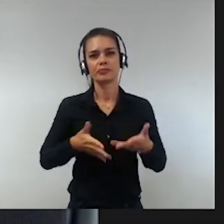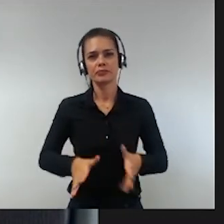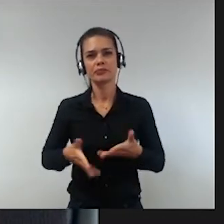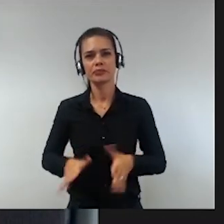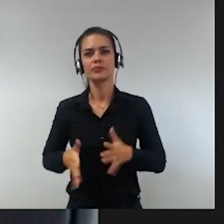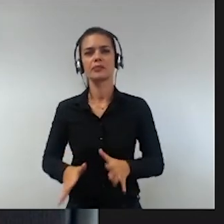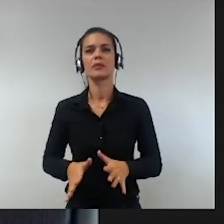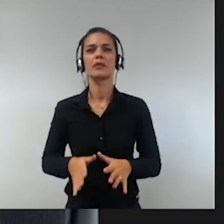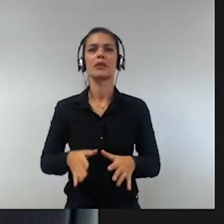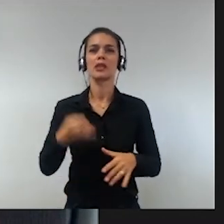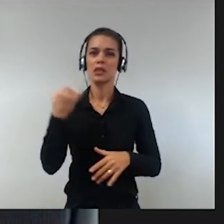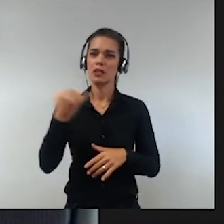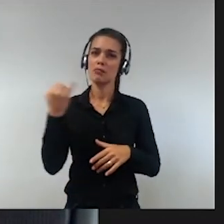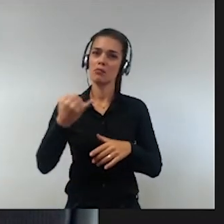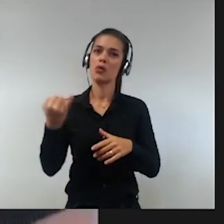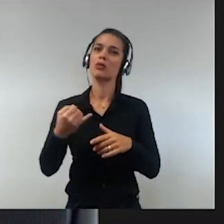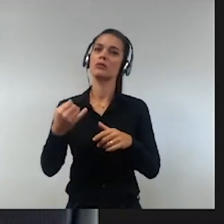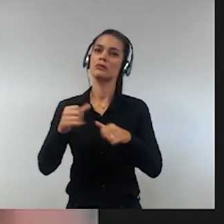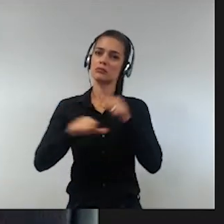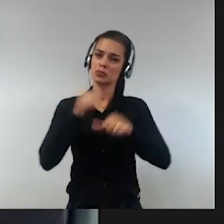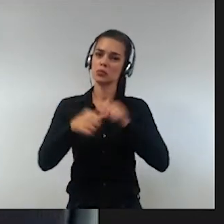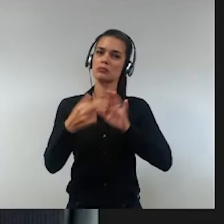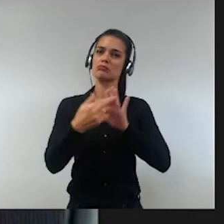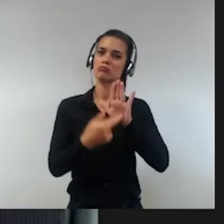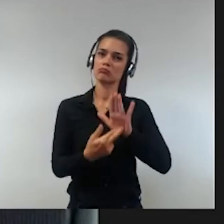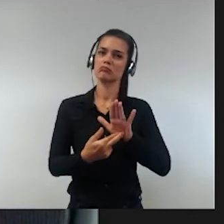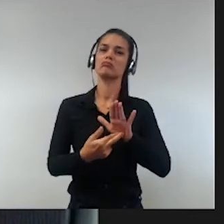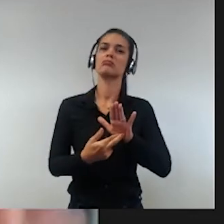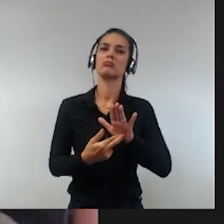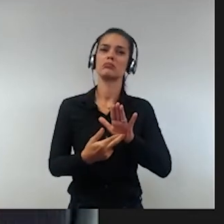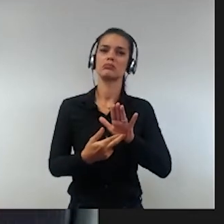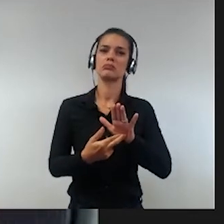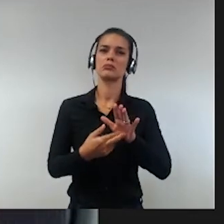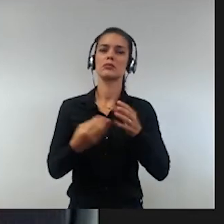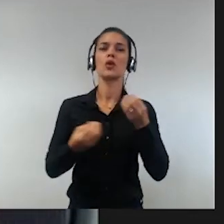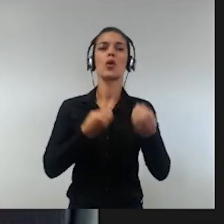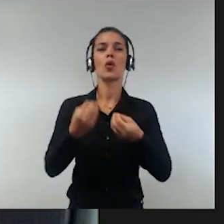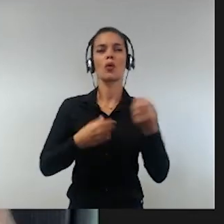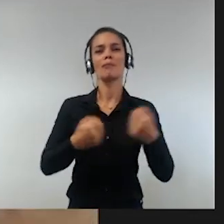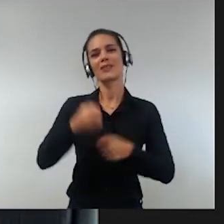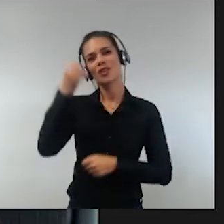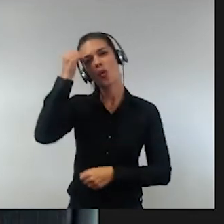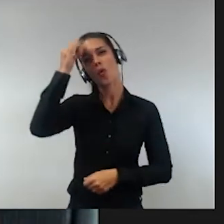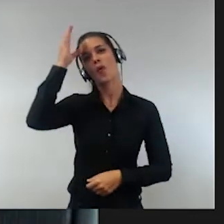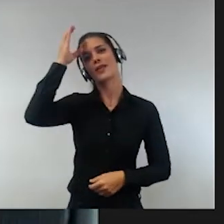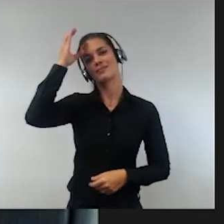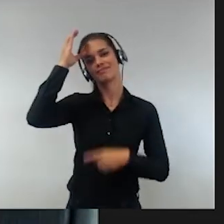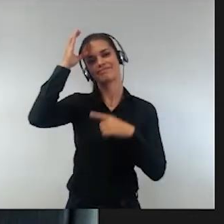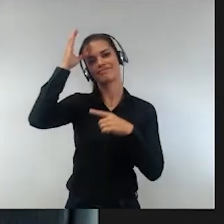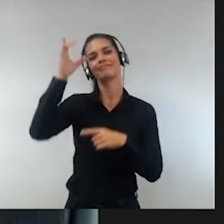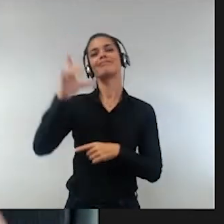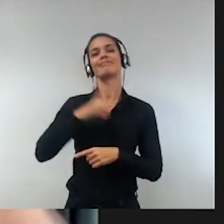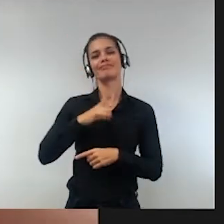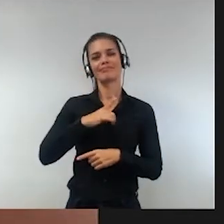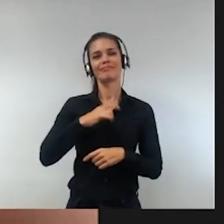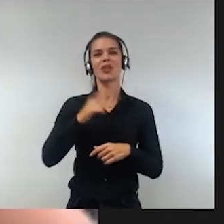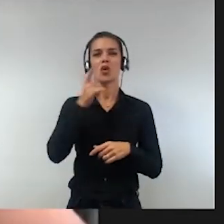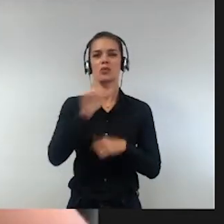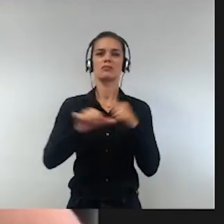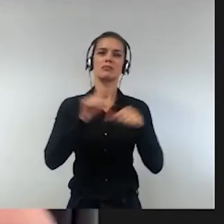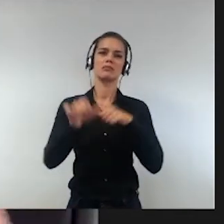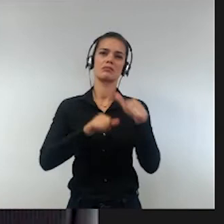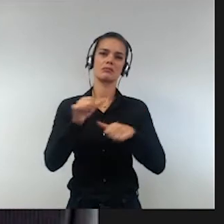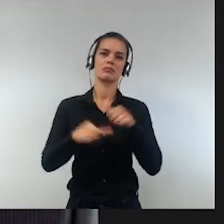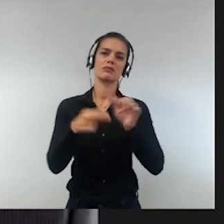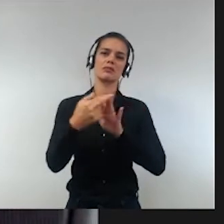mudando paradigmas. E paradigmas só são realizados com conhecimento, só são modificados com conhecimento. Então, nós temos